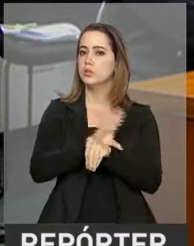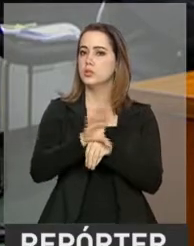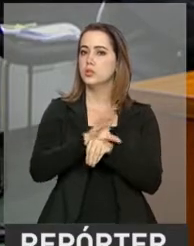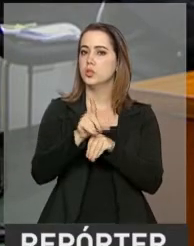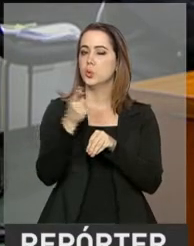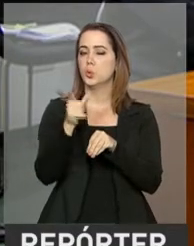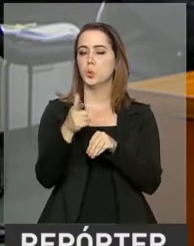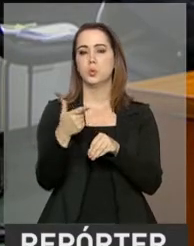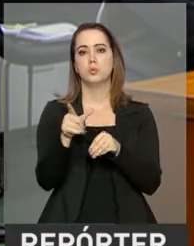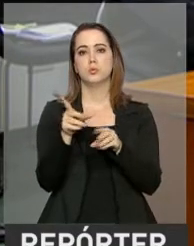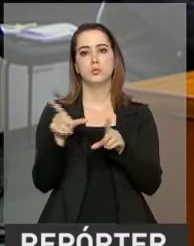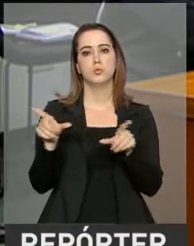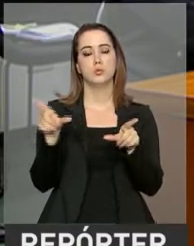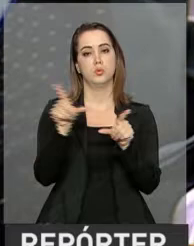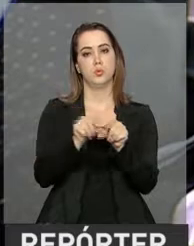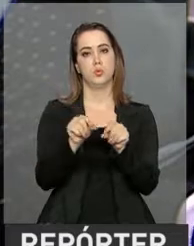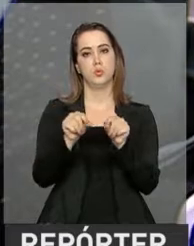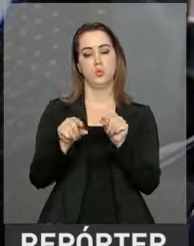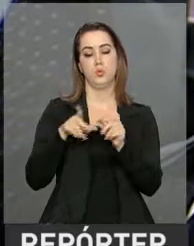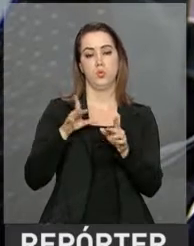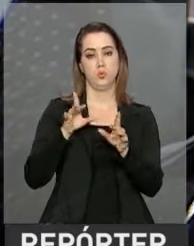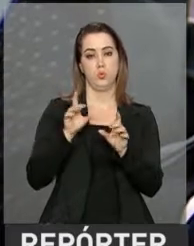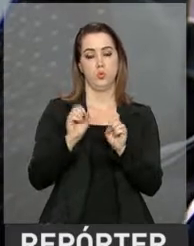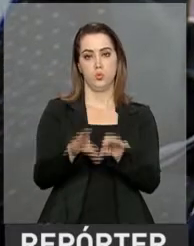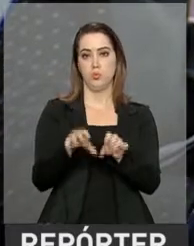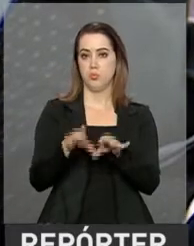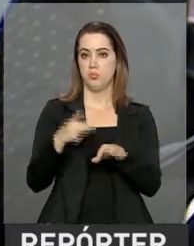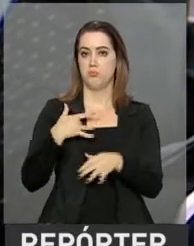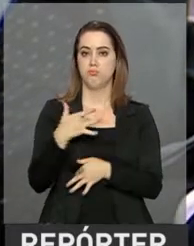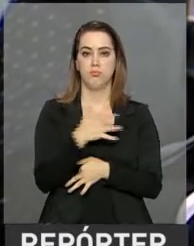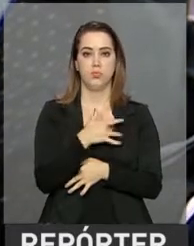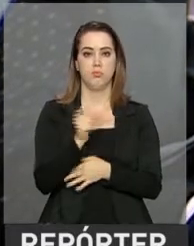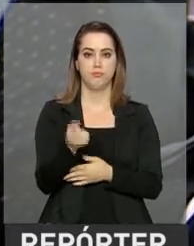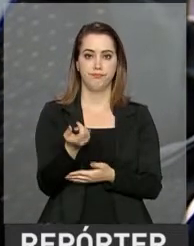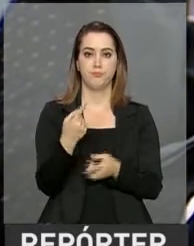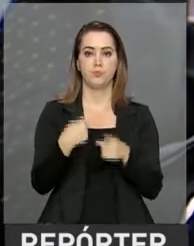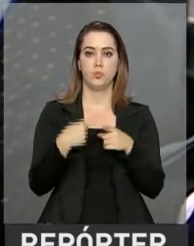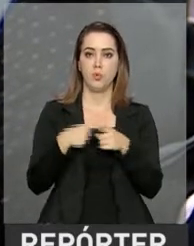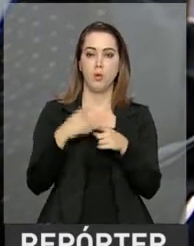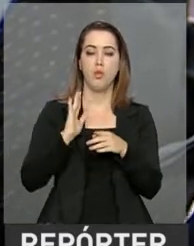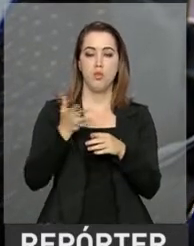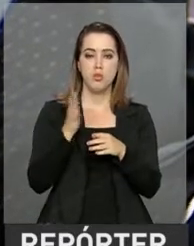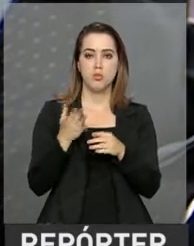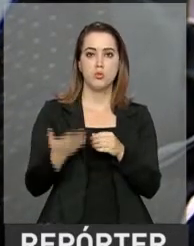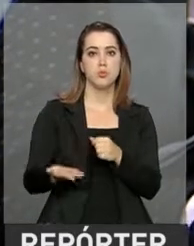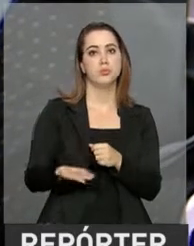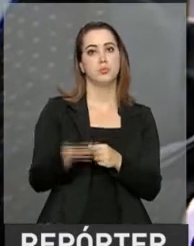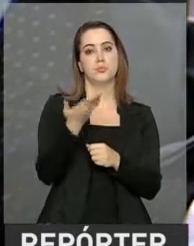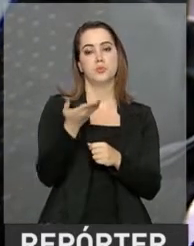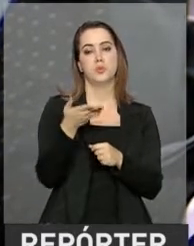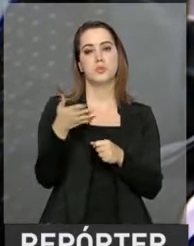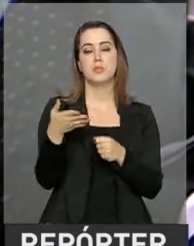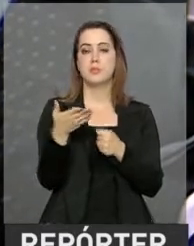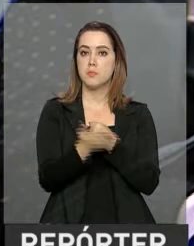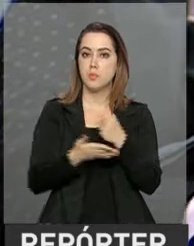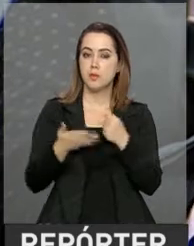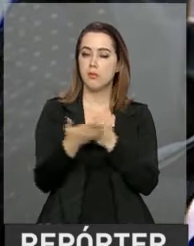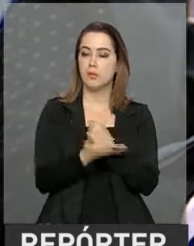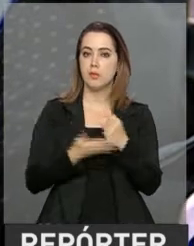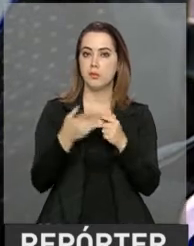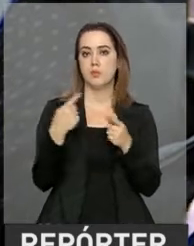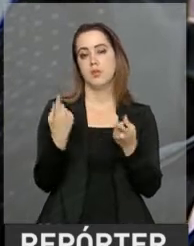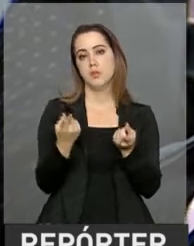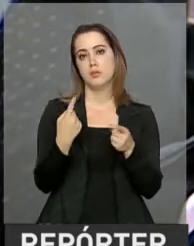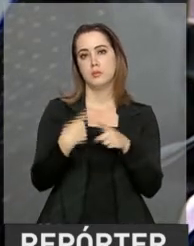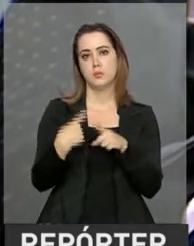para a saúde e educação. Em ambos os setores, o gasto está acima do mínimo, acima do piso. E, portanto, não